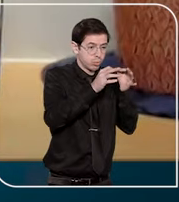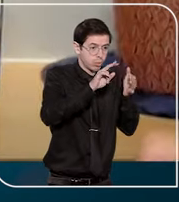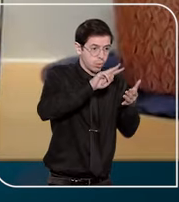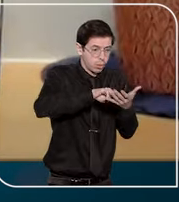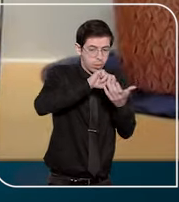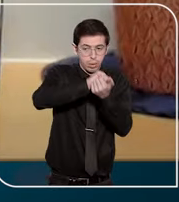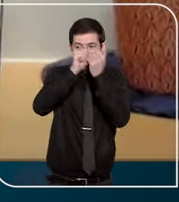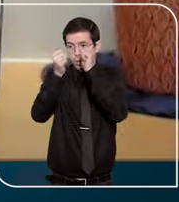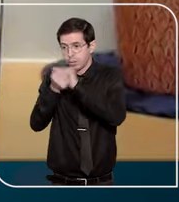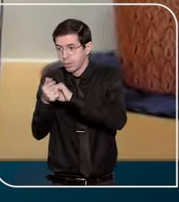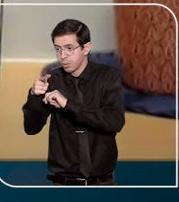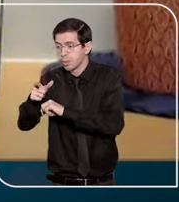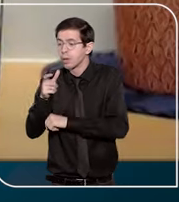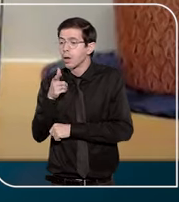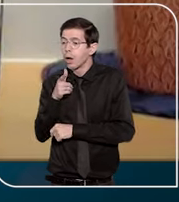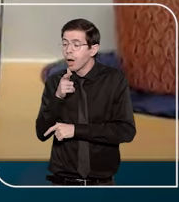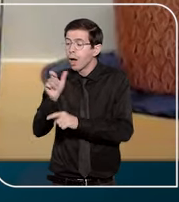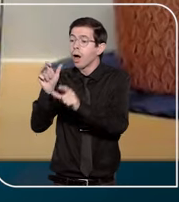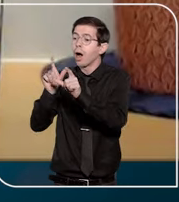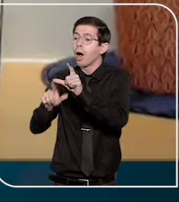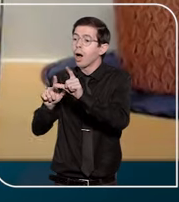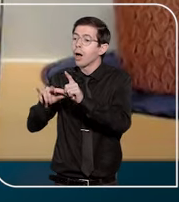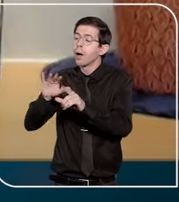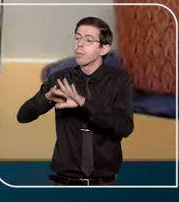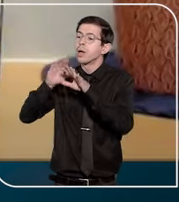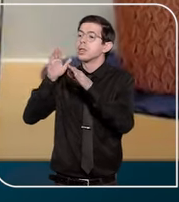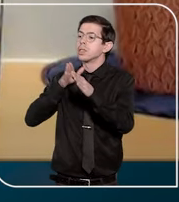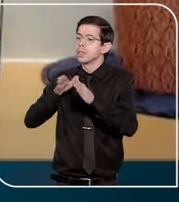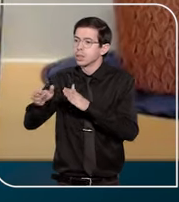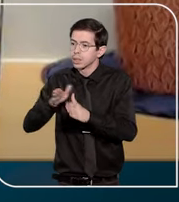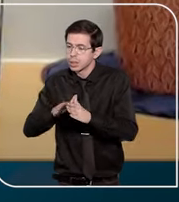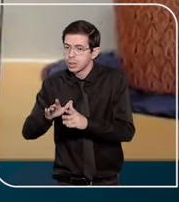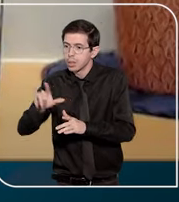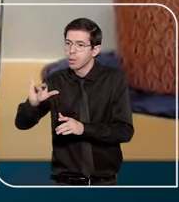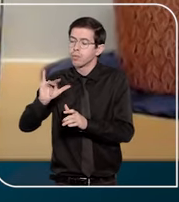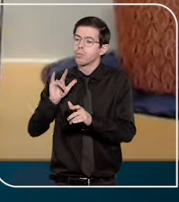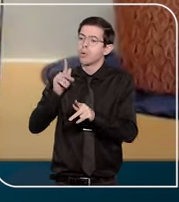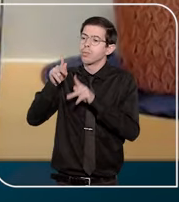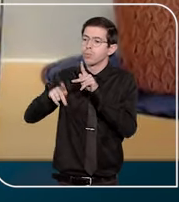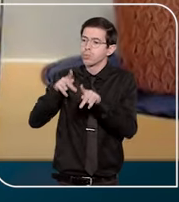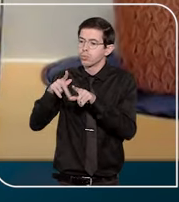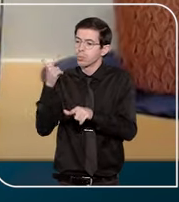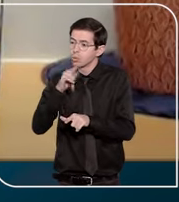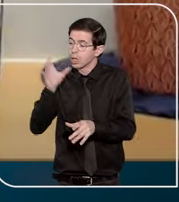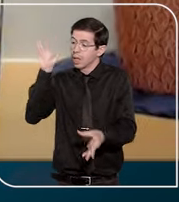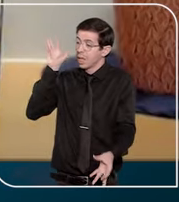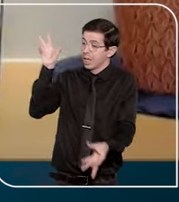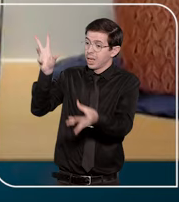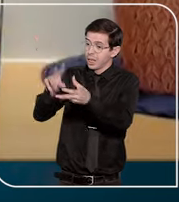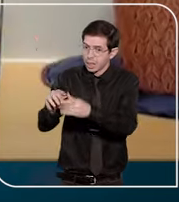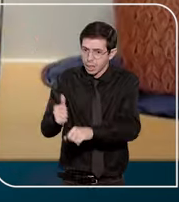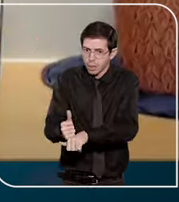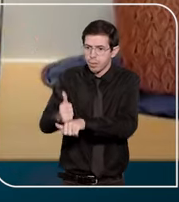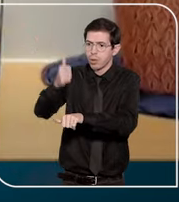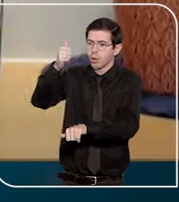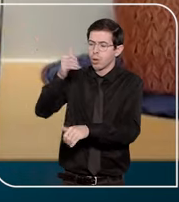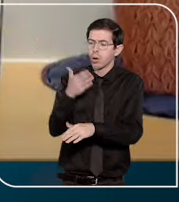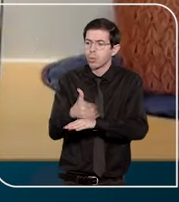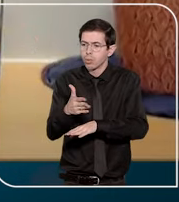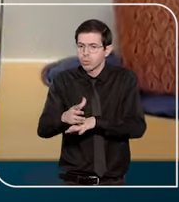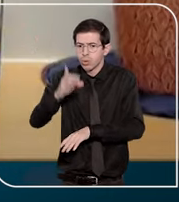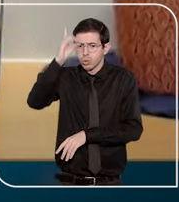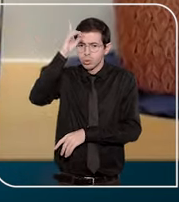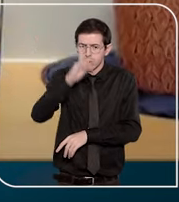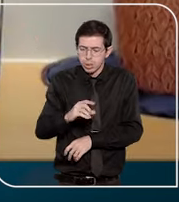um linguajar mais acessível, que a população, as pessoas possam compreender, os profissionais de direito possam